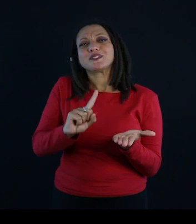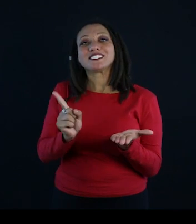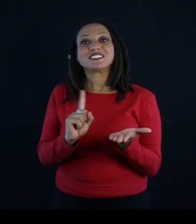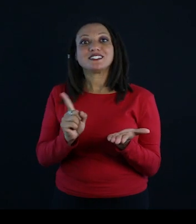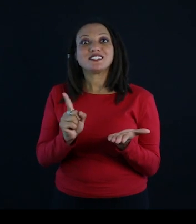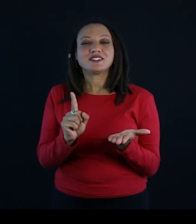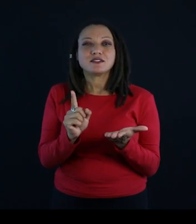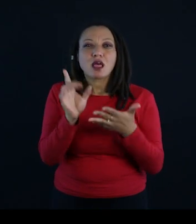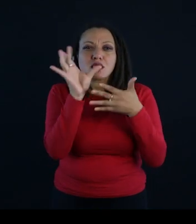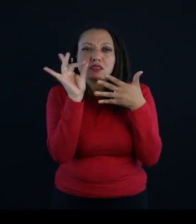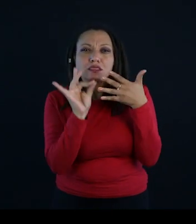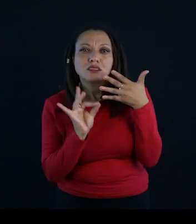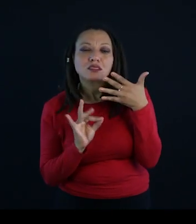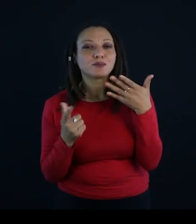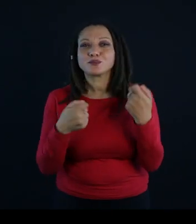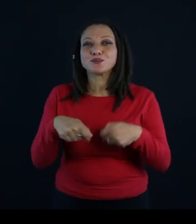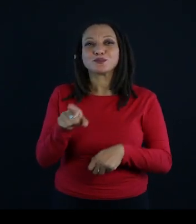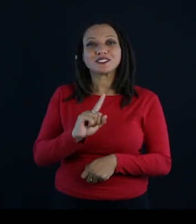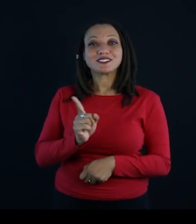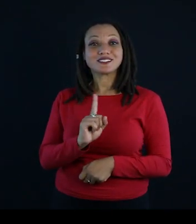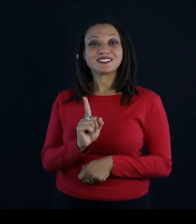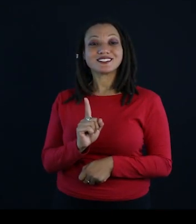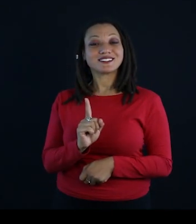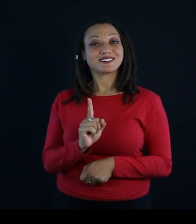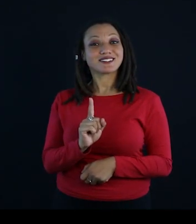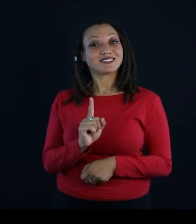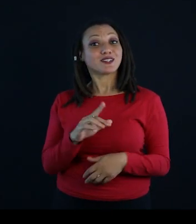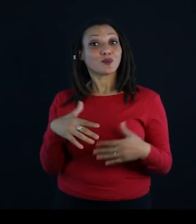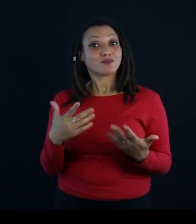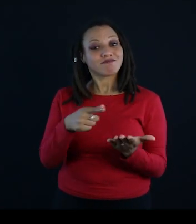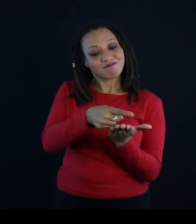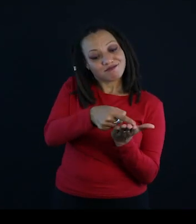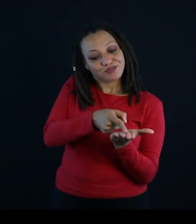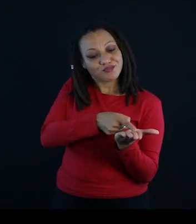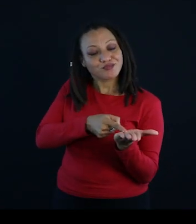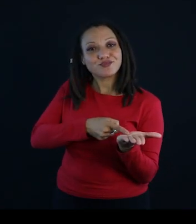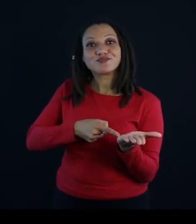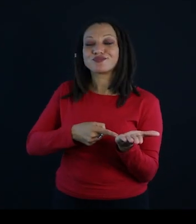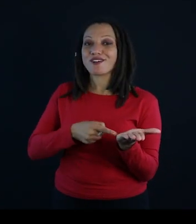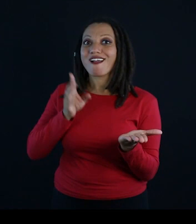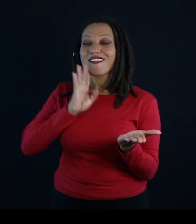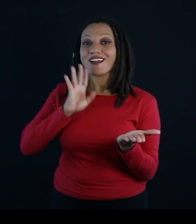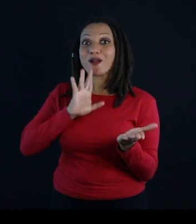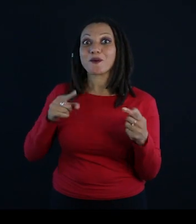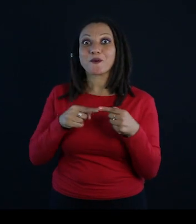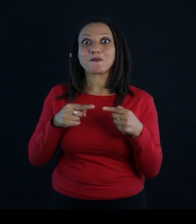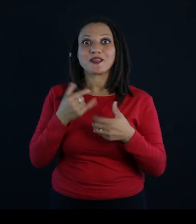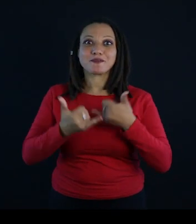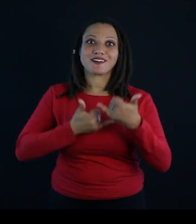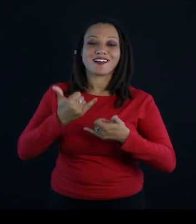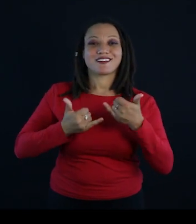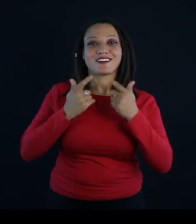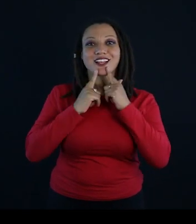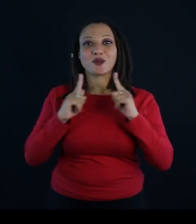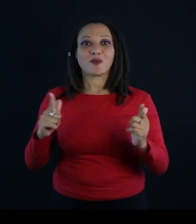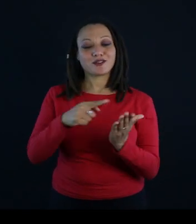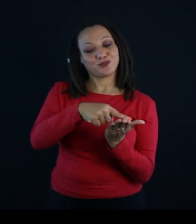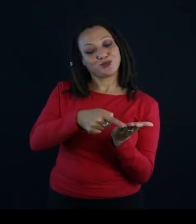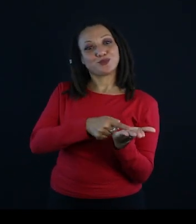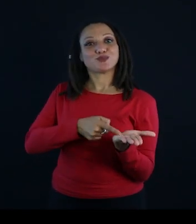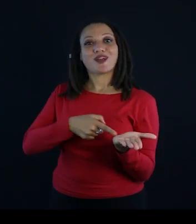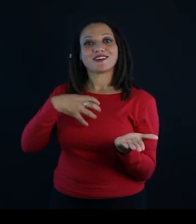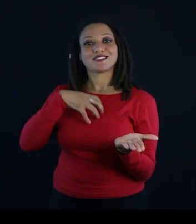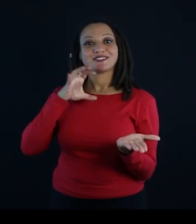ser perfeito, sabe? Se não tem muitos detalhes, então assim, tudo faz parte da linguagem, que é muito bacana, assim,